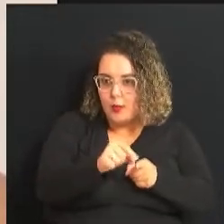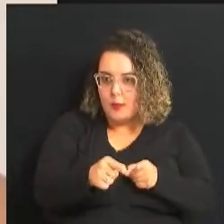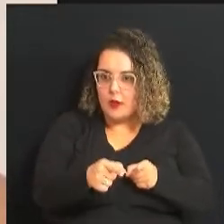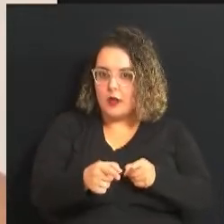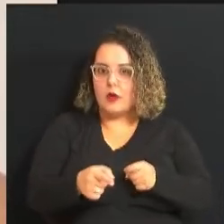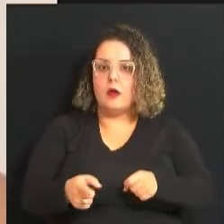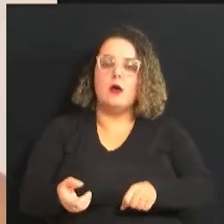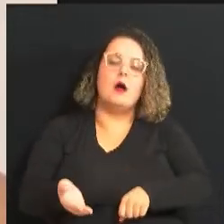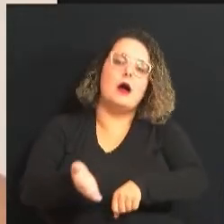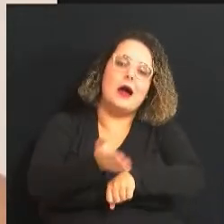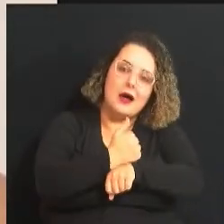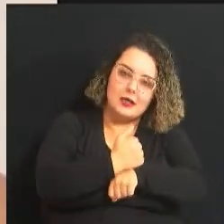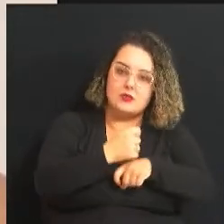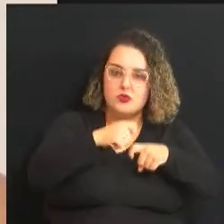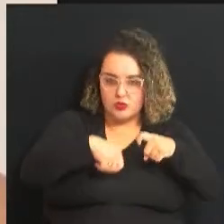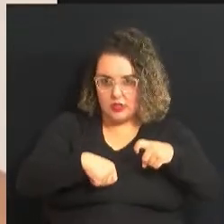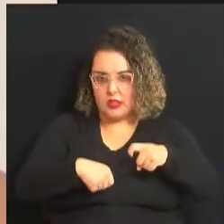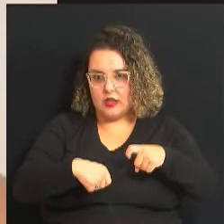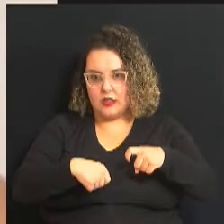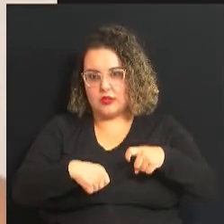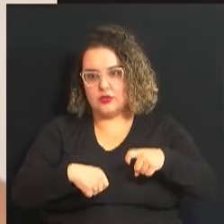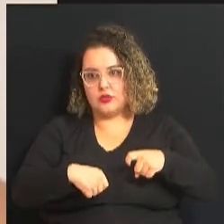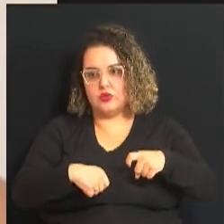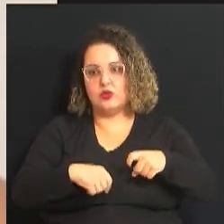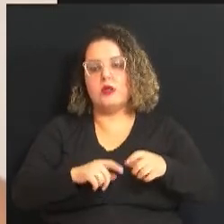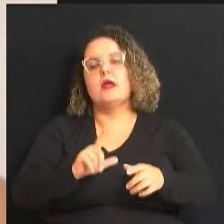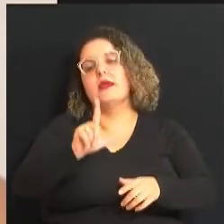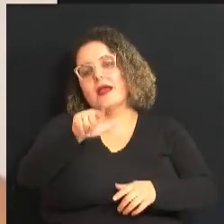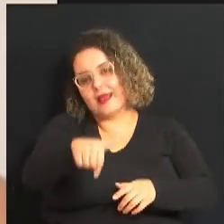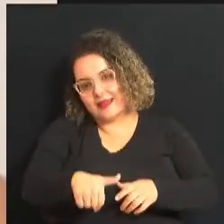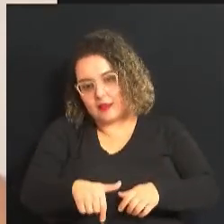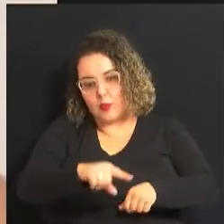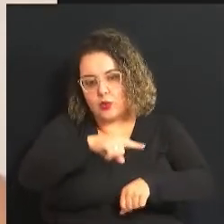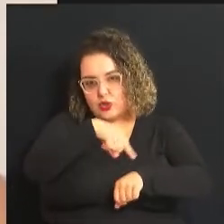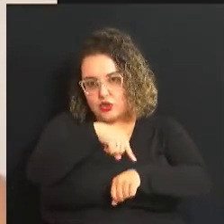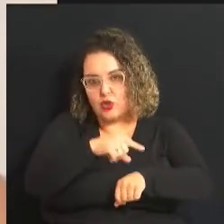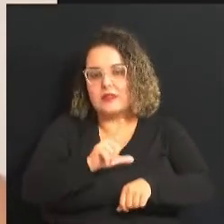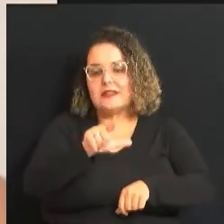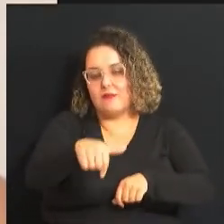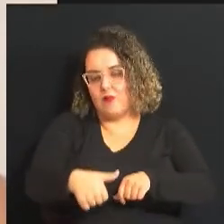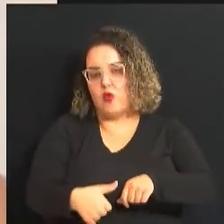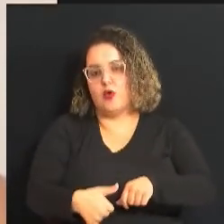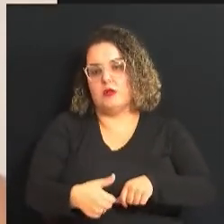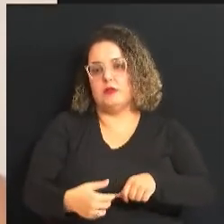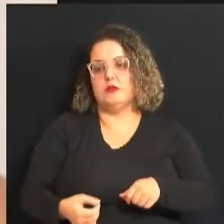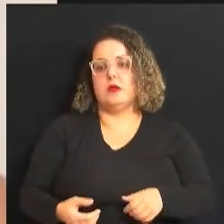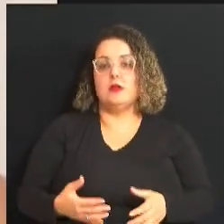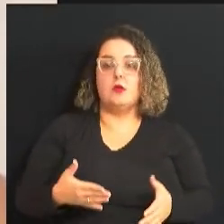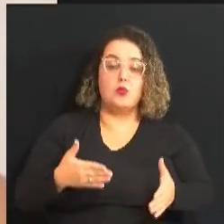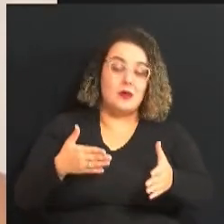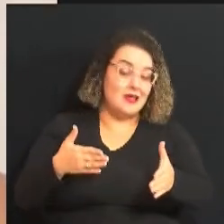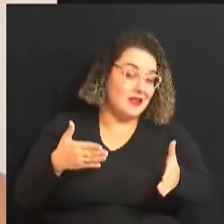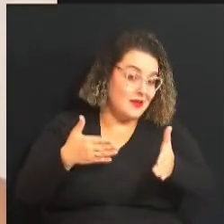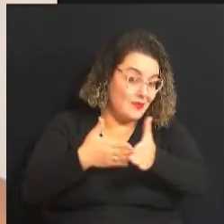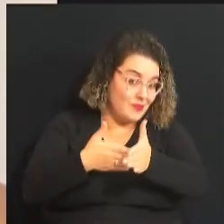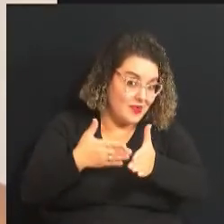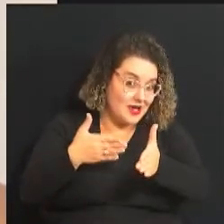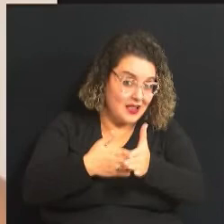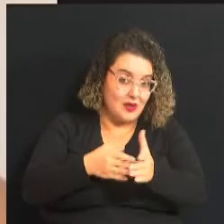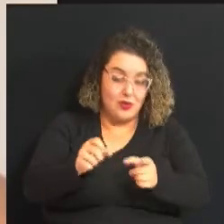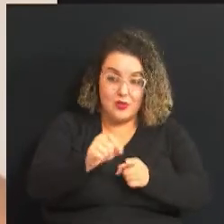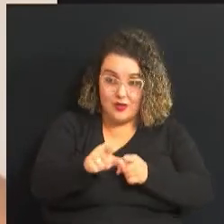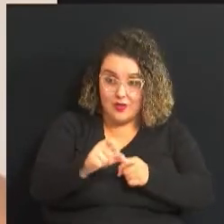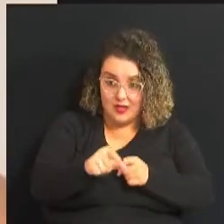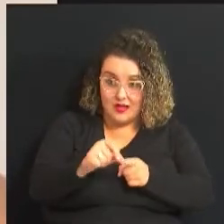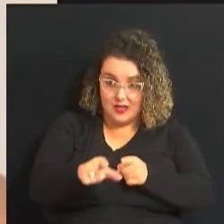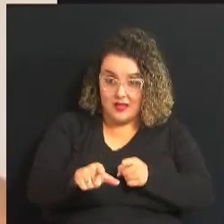depois, e é uma barreira, você cobre o colo uterino, então você impede que o espermatozoide que sobreviveu ao